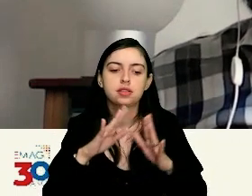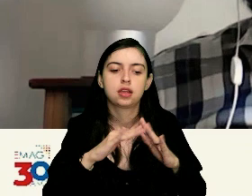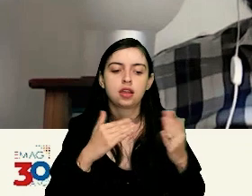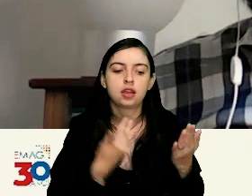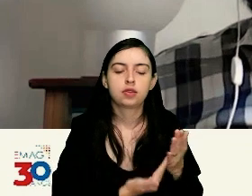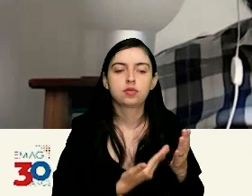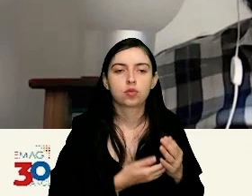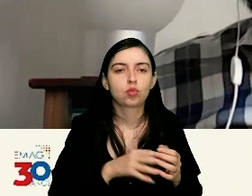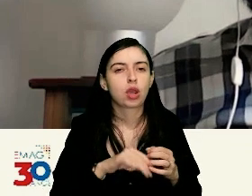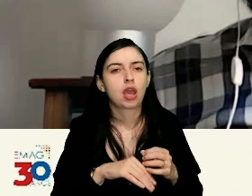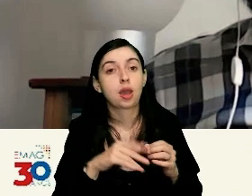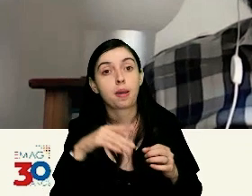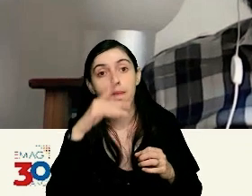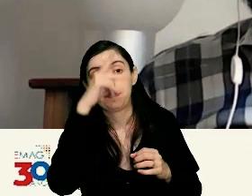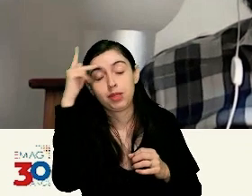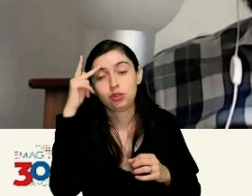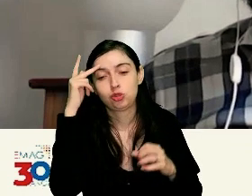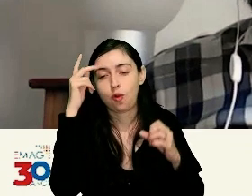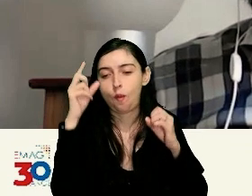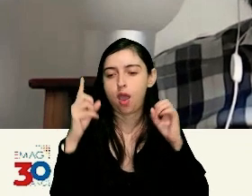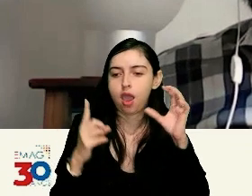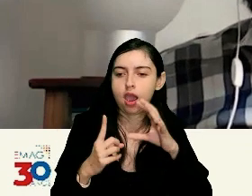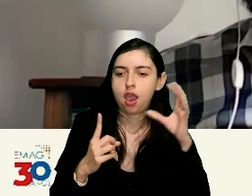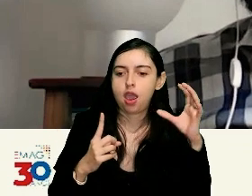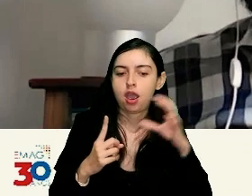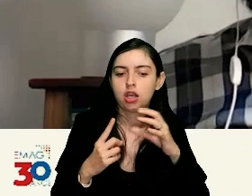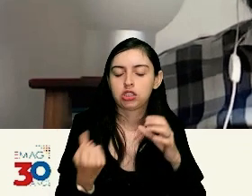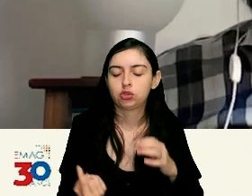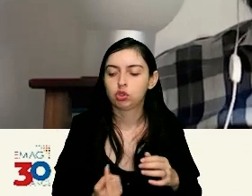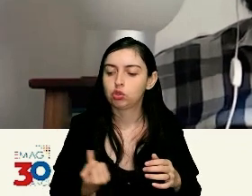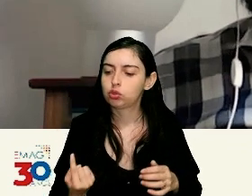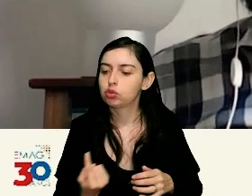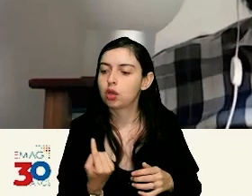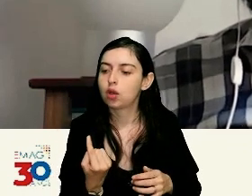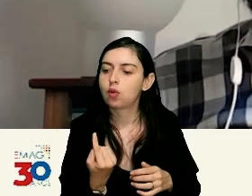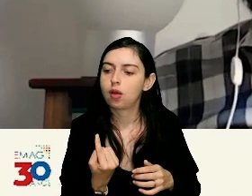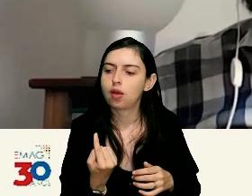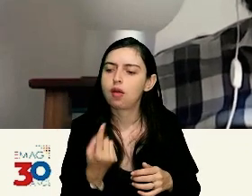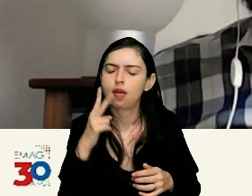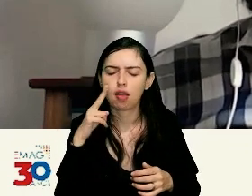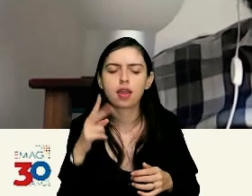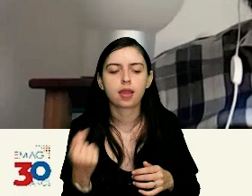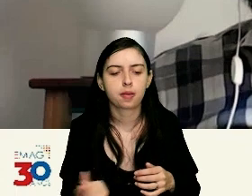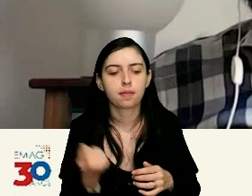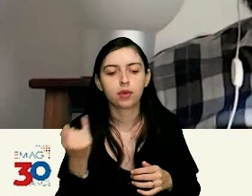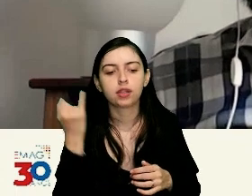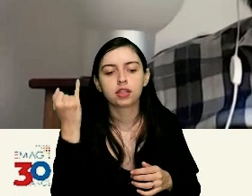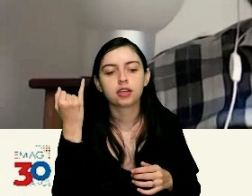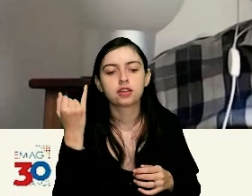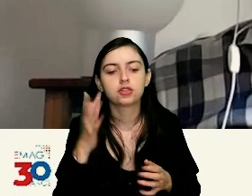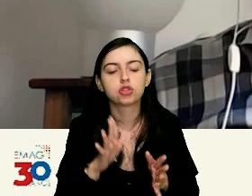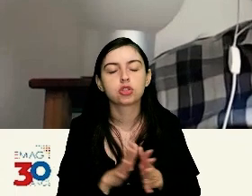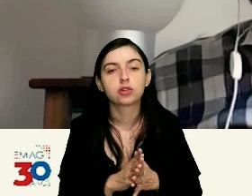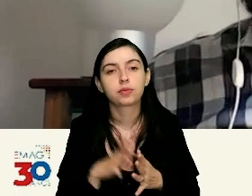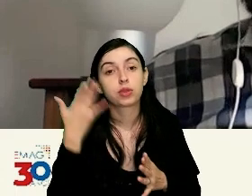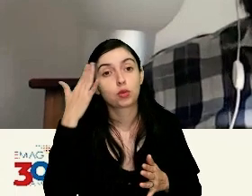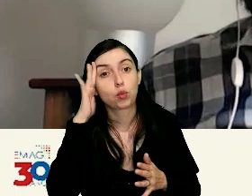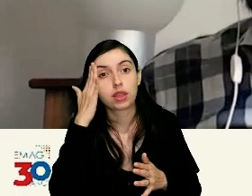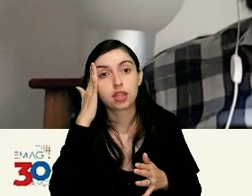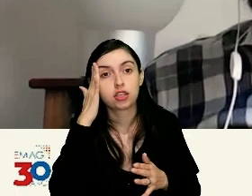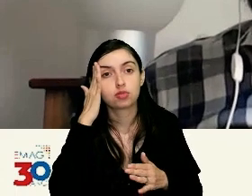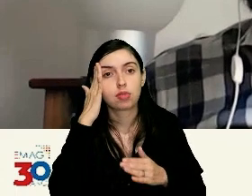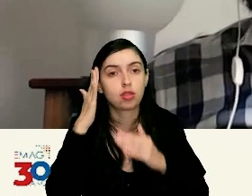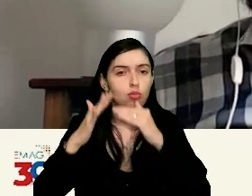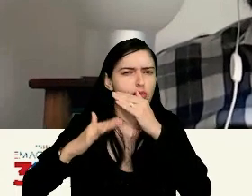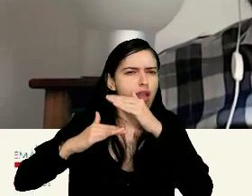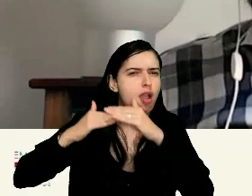A percepção de não estar sozinho nessa caminhada é muito importante. Mais importante ainda é ter a consciência que o caminho é longo e árduo,